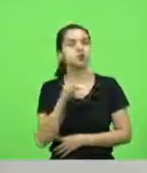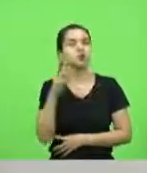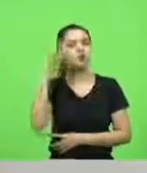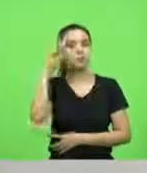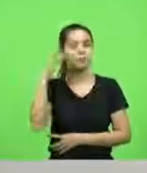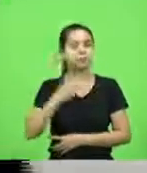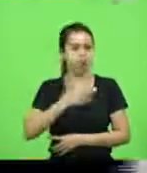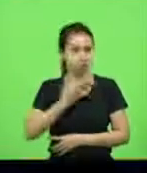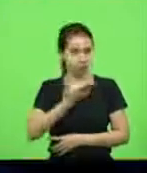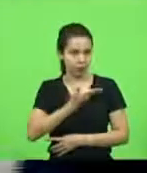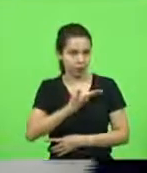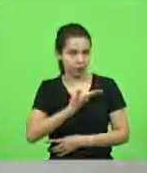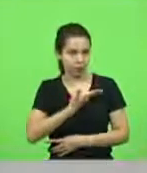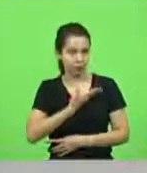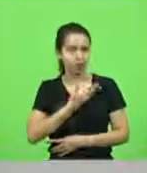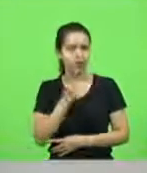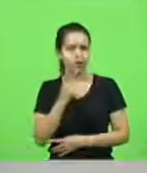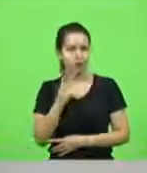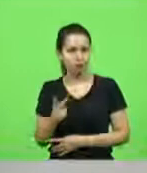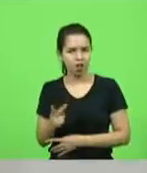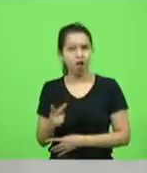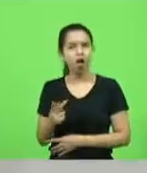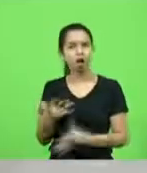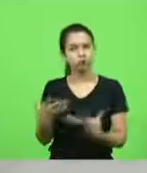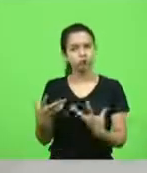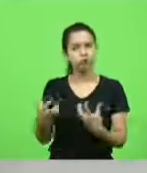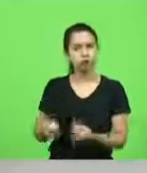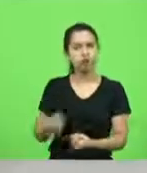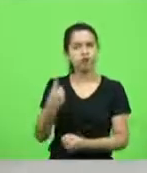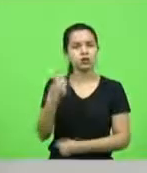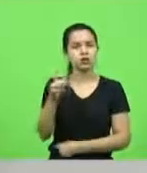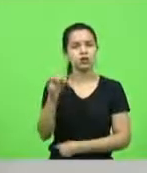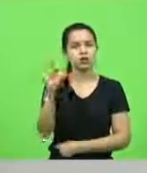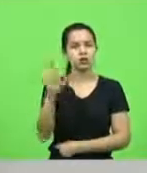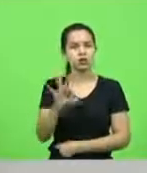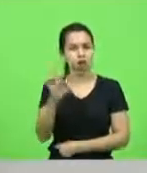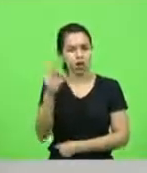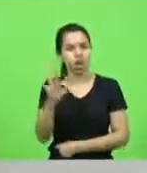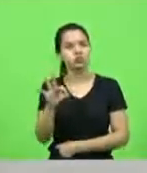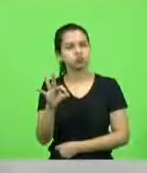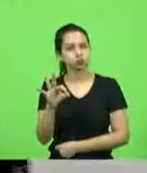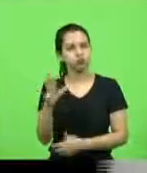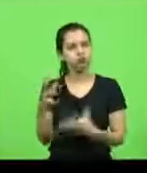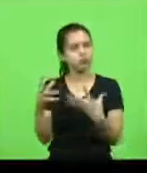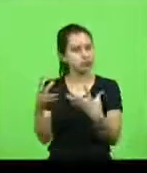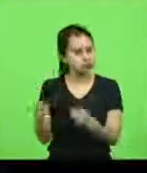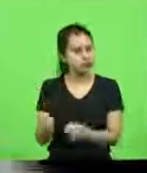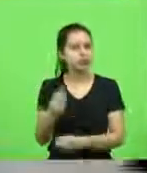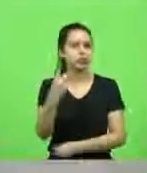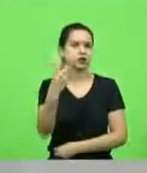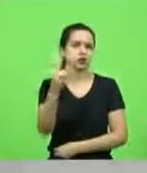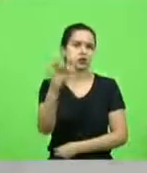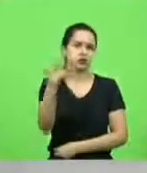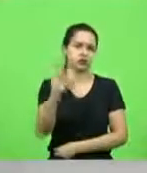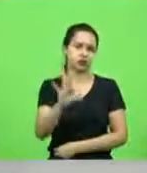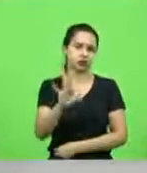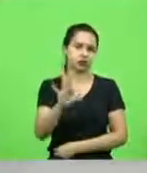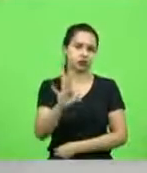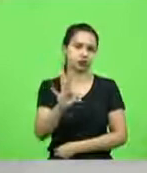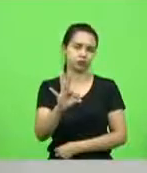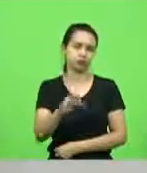eu falei sobre vamos aceitar esses dezessete por cento Aceita aceita os dezessete por cento